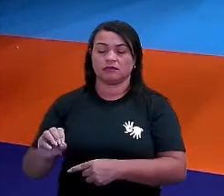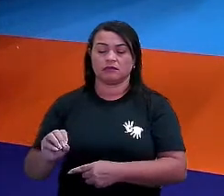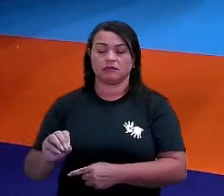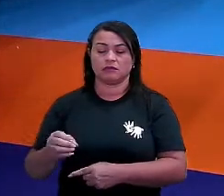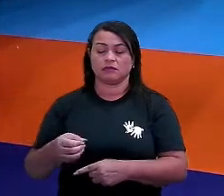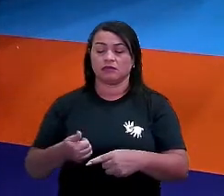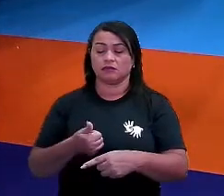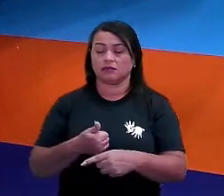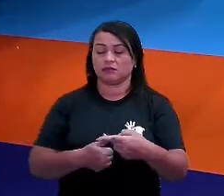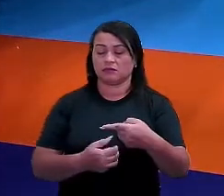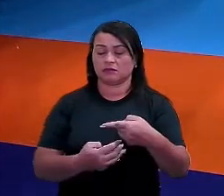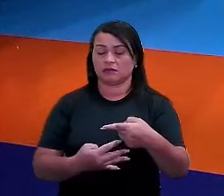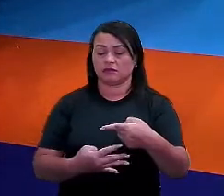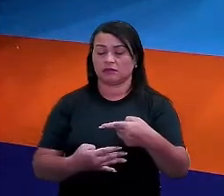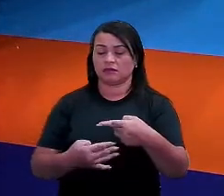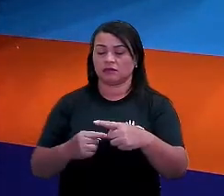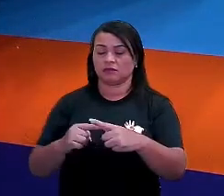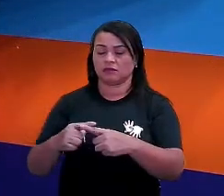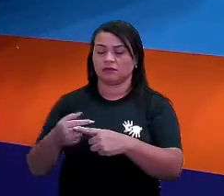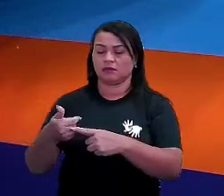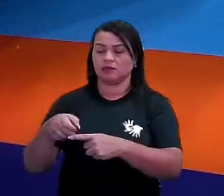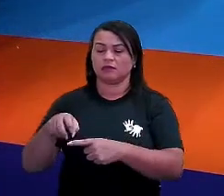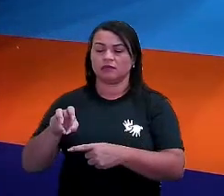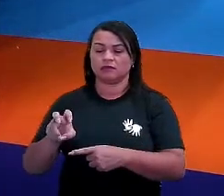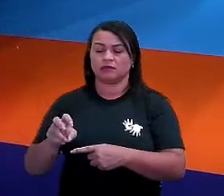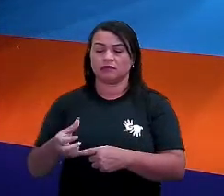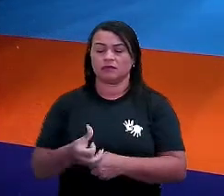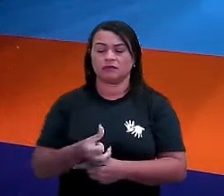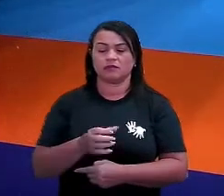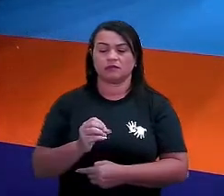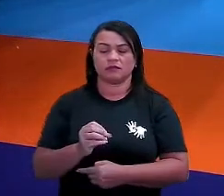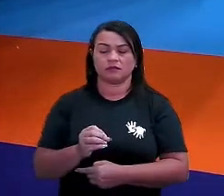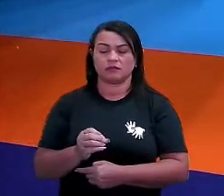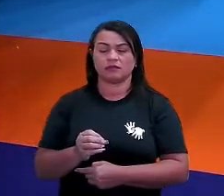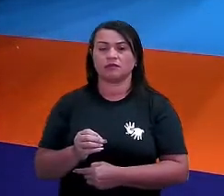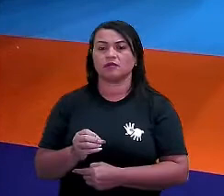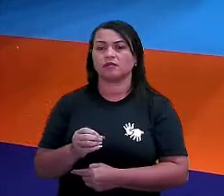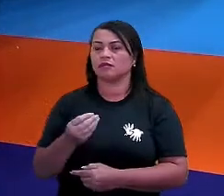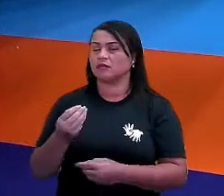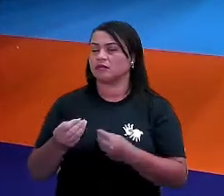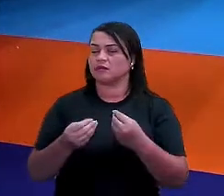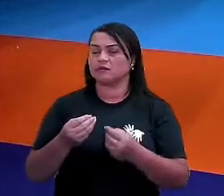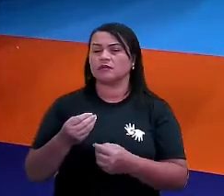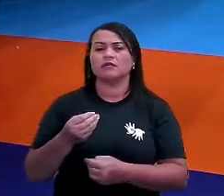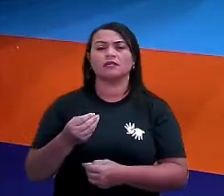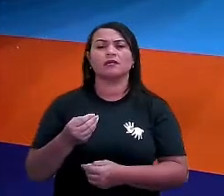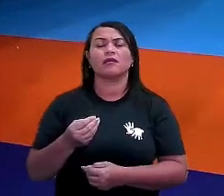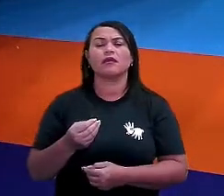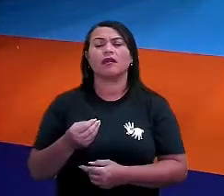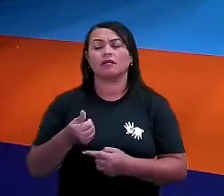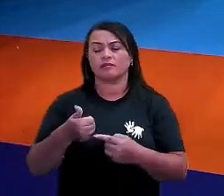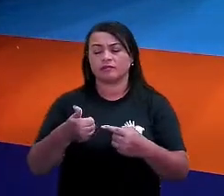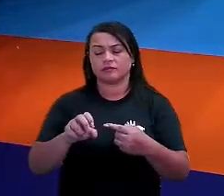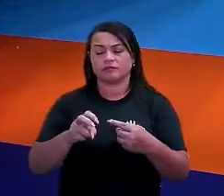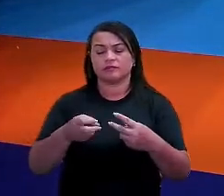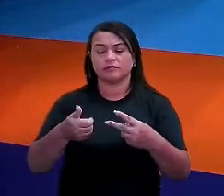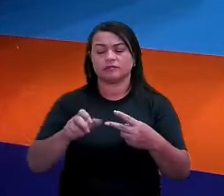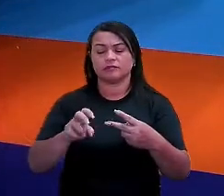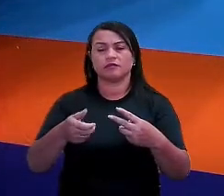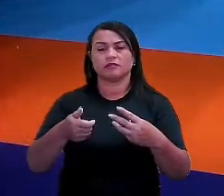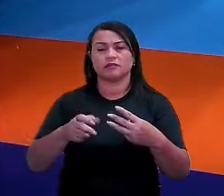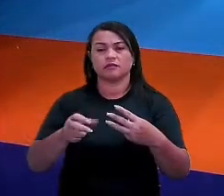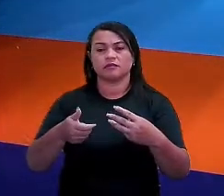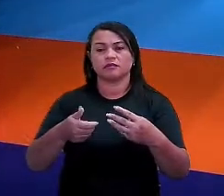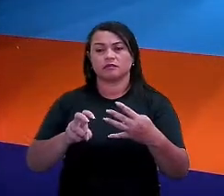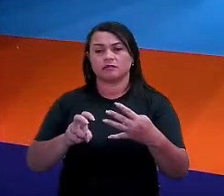40. 4 vezes 15, 60. Opa, professora, facilita o cálculo para mim, né? 4 vezes o número 15? 15 mais 15, 30,